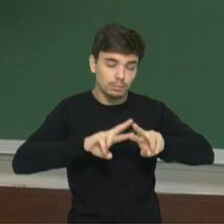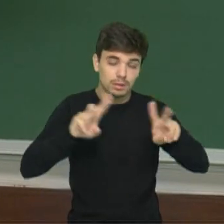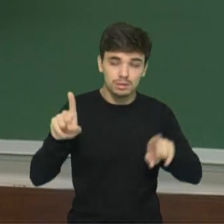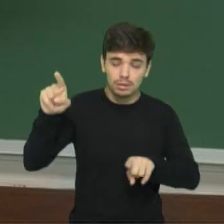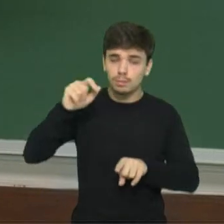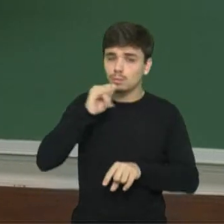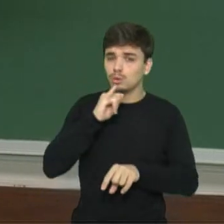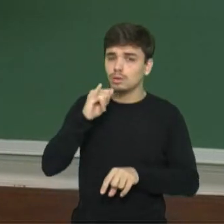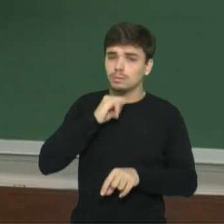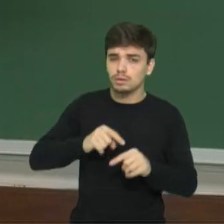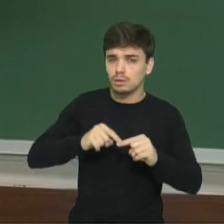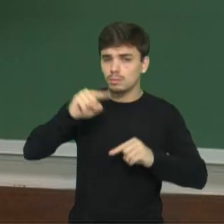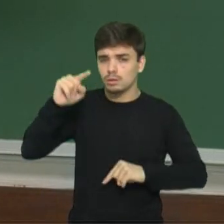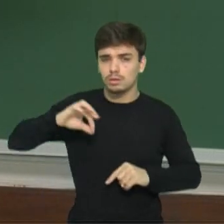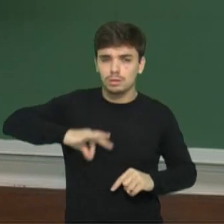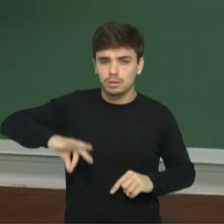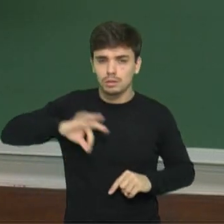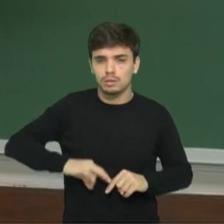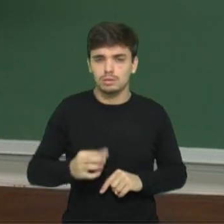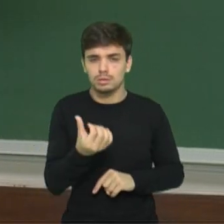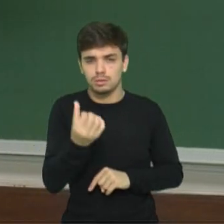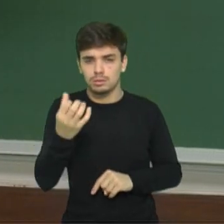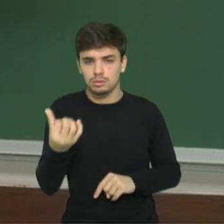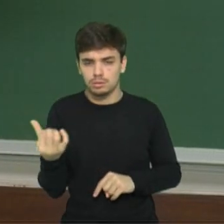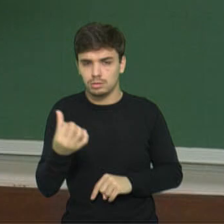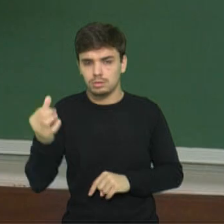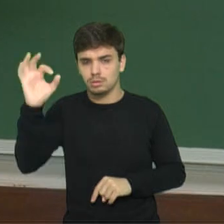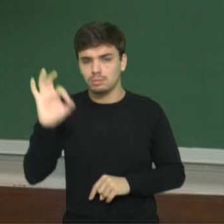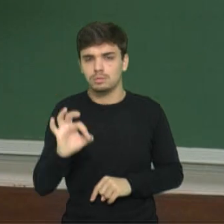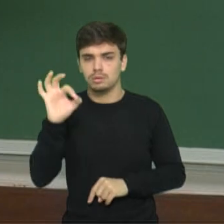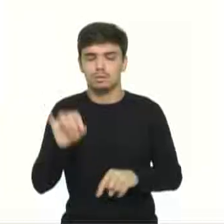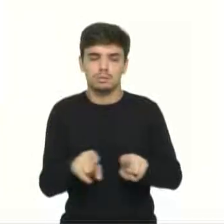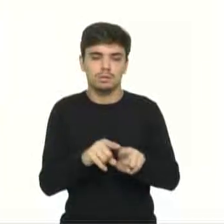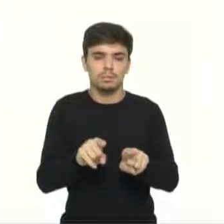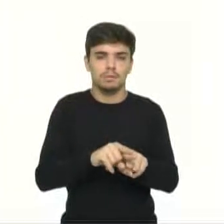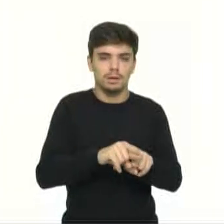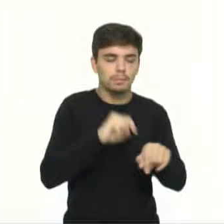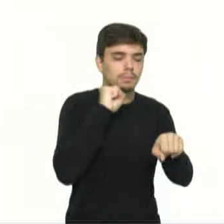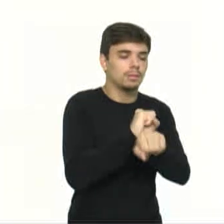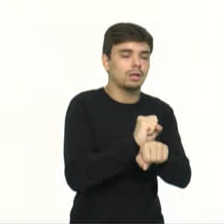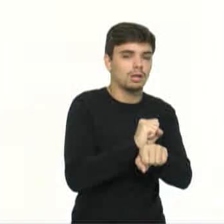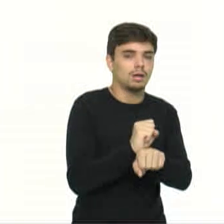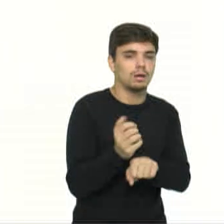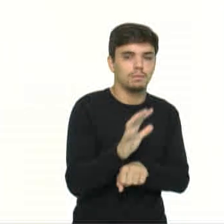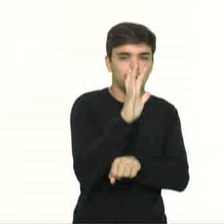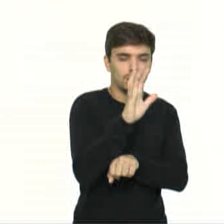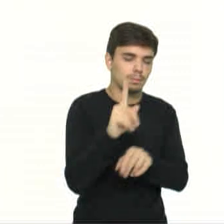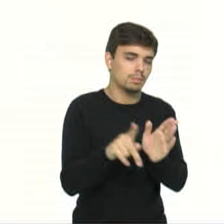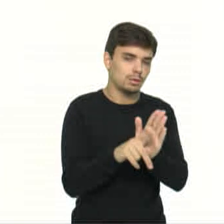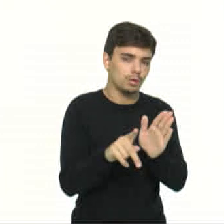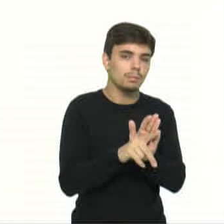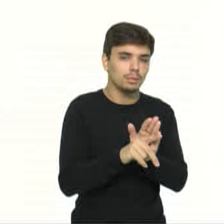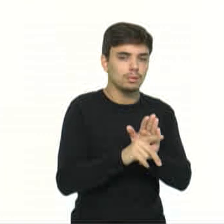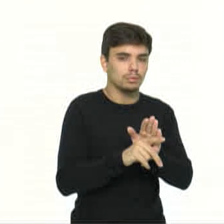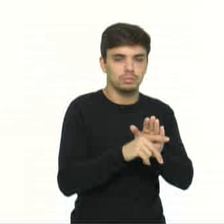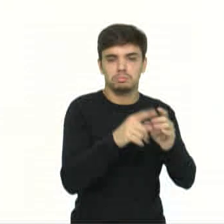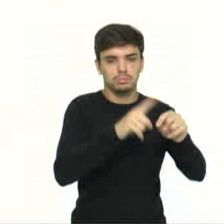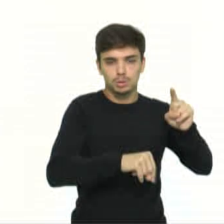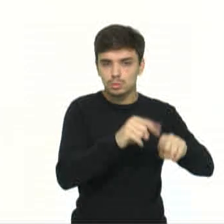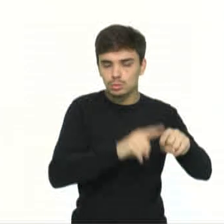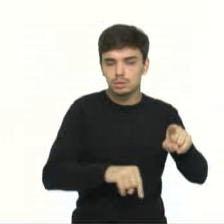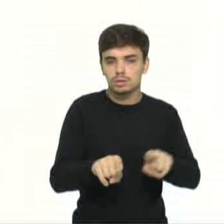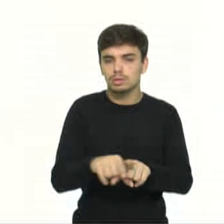exemplo, aumentar o salário mínimo em 66%, vai congelar o preço de produtos básicos, vai ter uma política de construção de